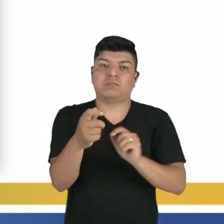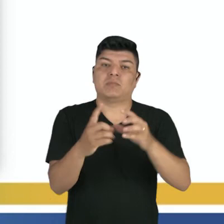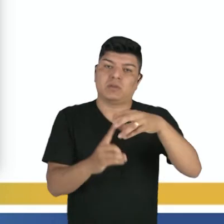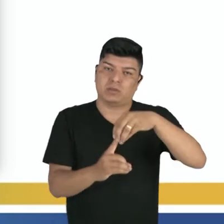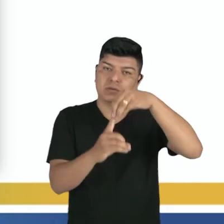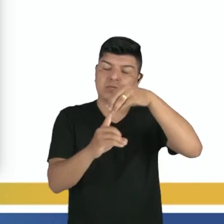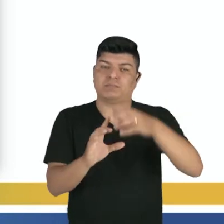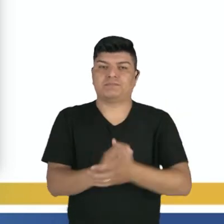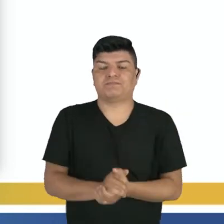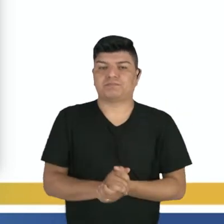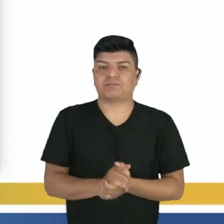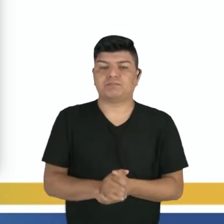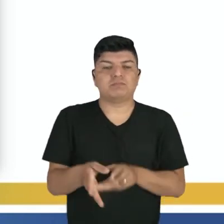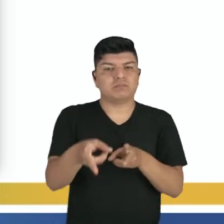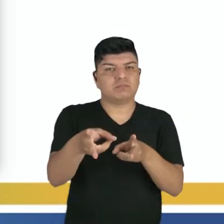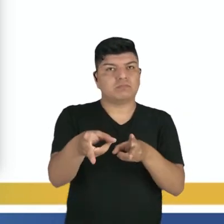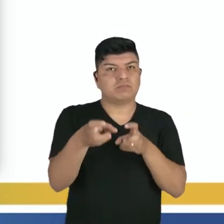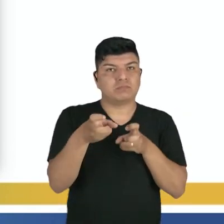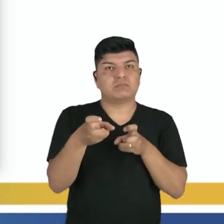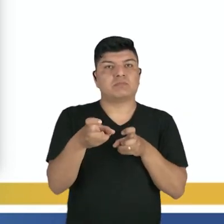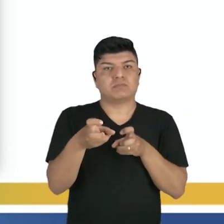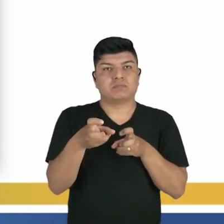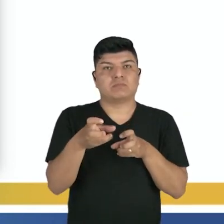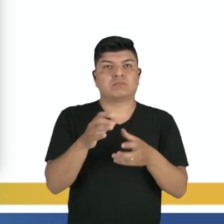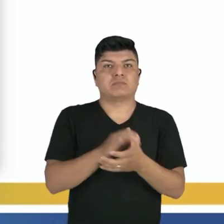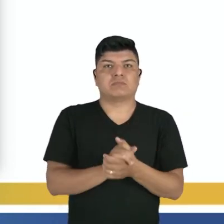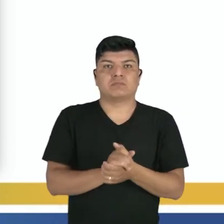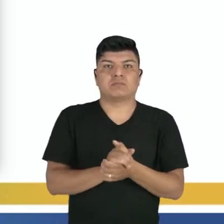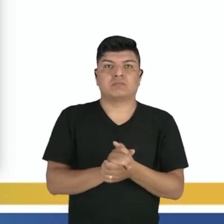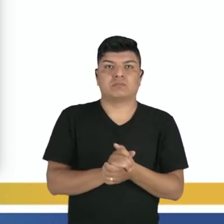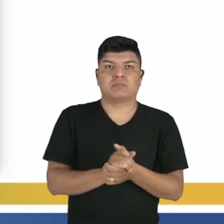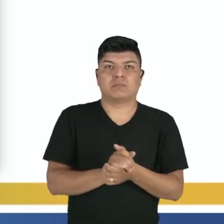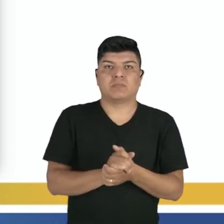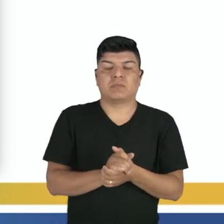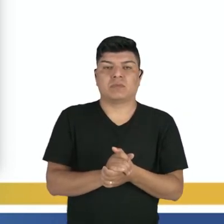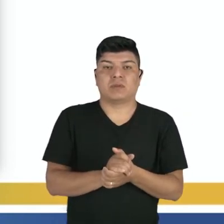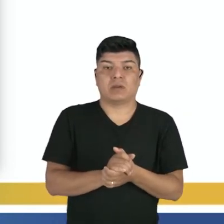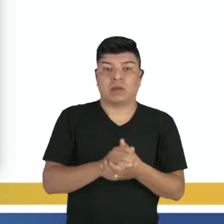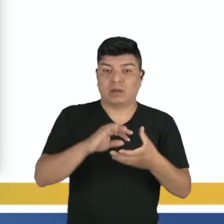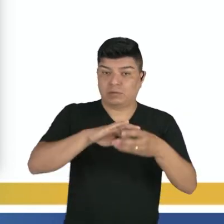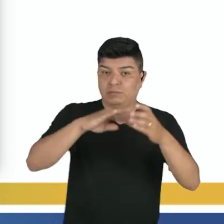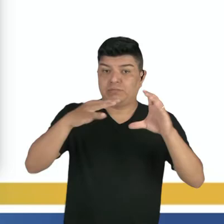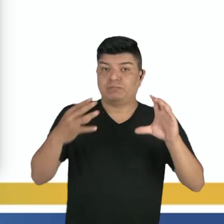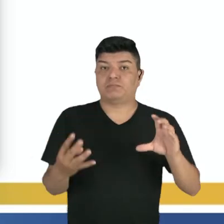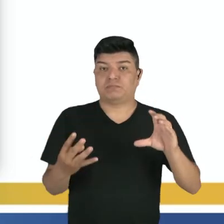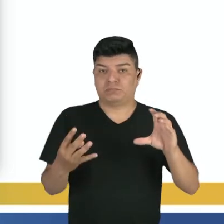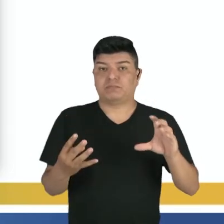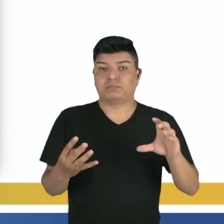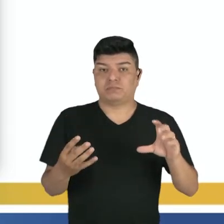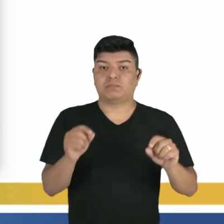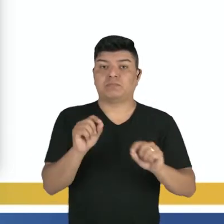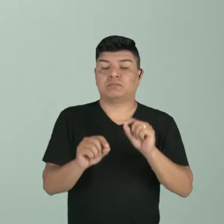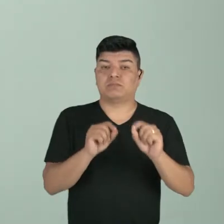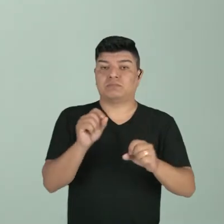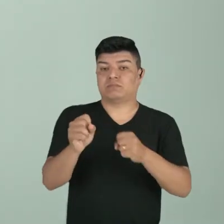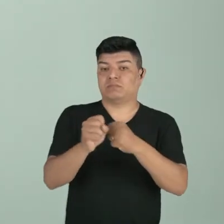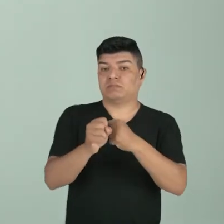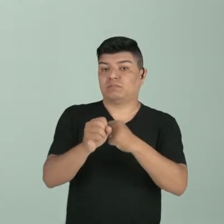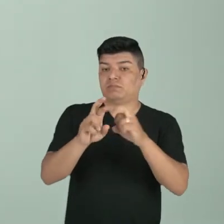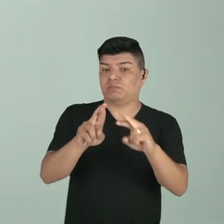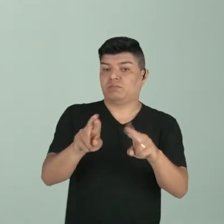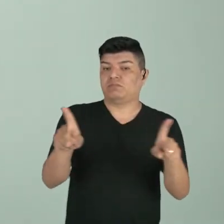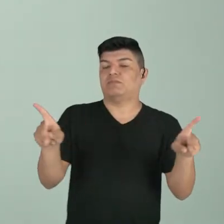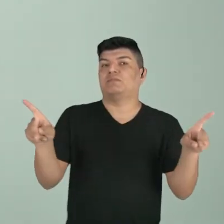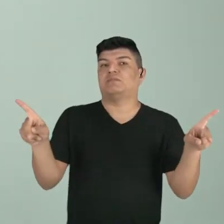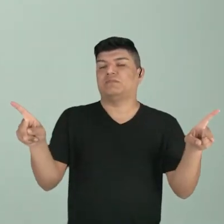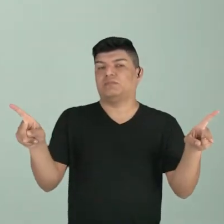nacional. Percebam, essas características, substancialmente, elas são completamente